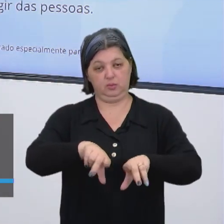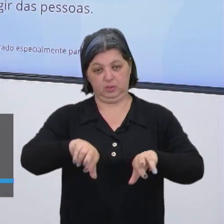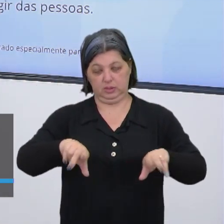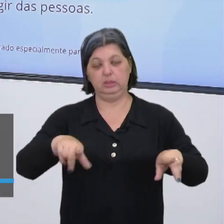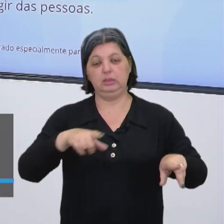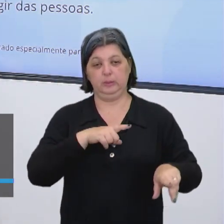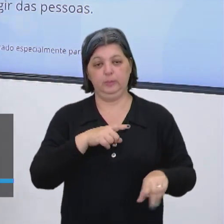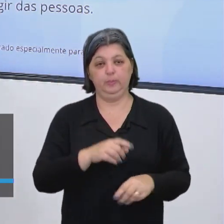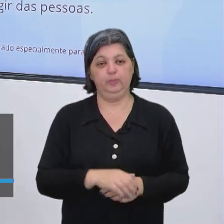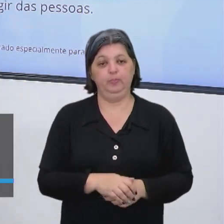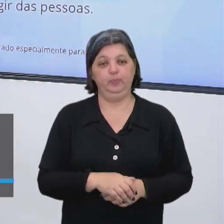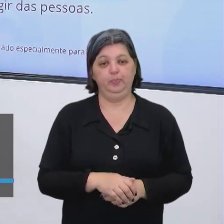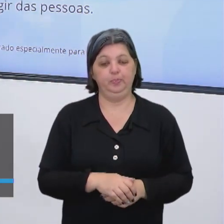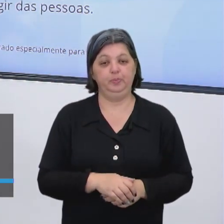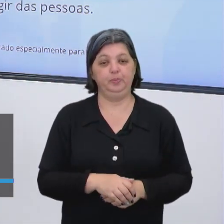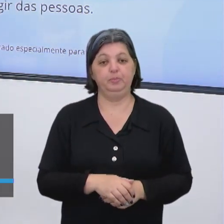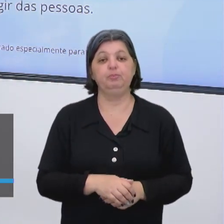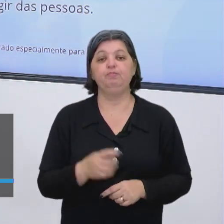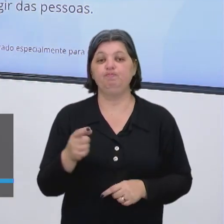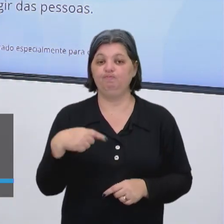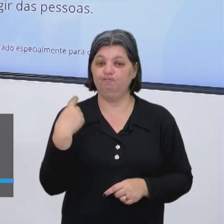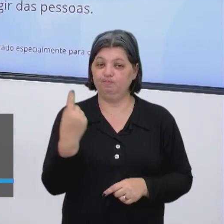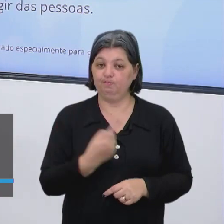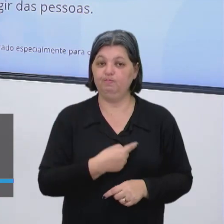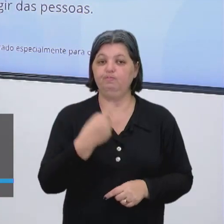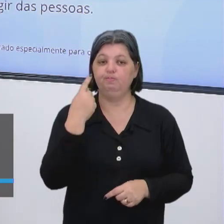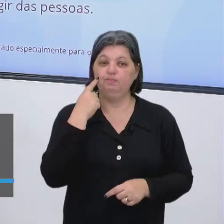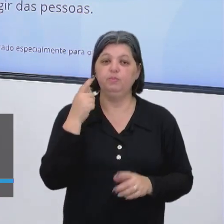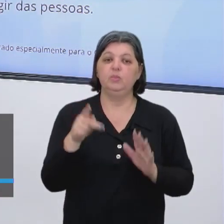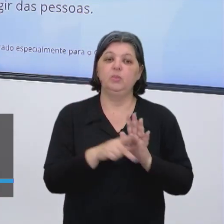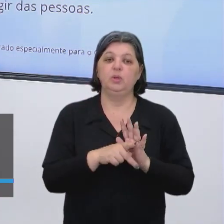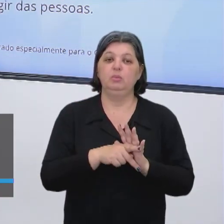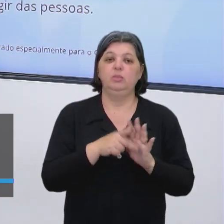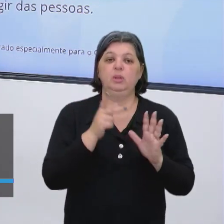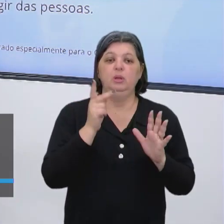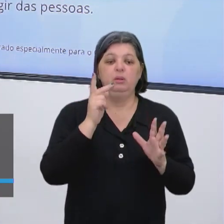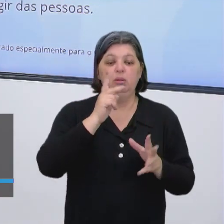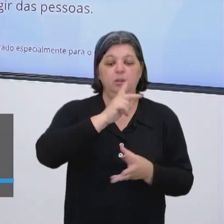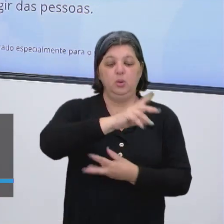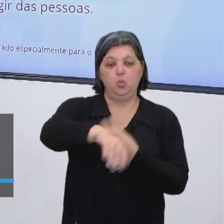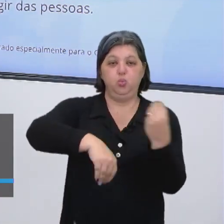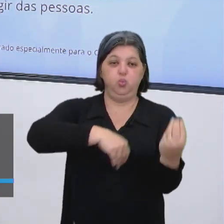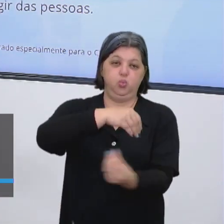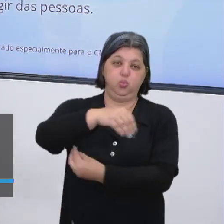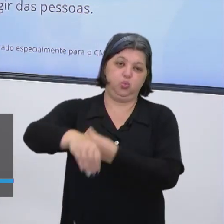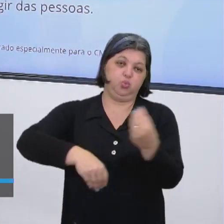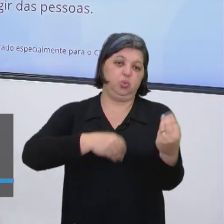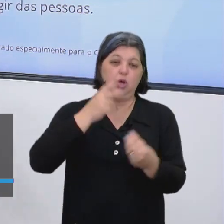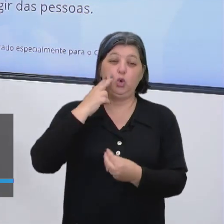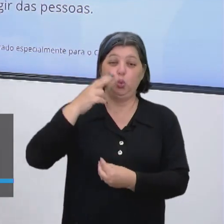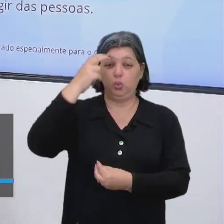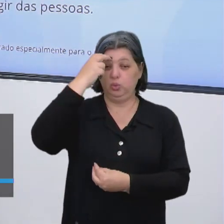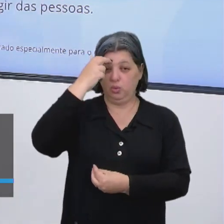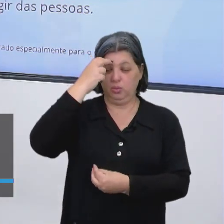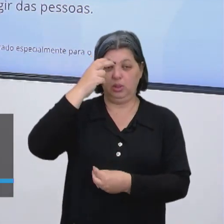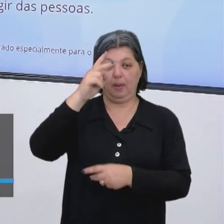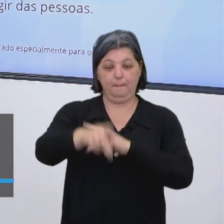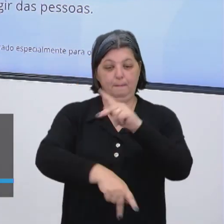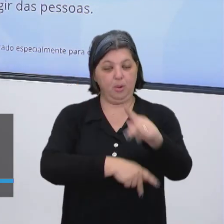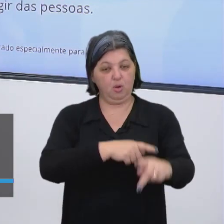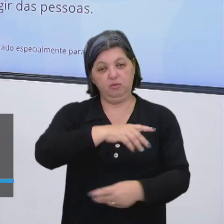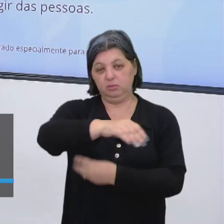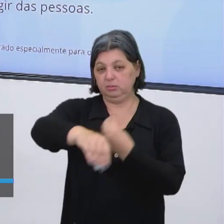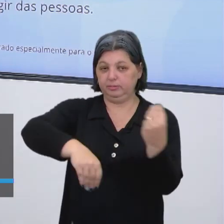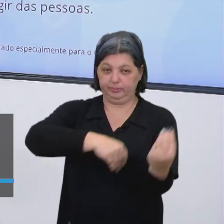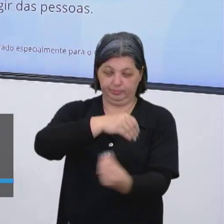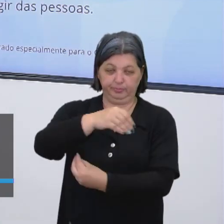tem, a gente realmente é um fluxo de tudo junto, são todas essas culturas juntas e misturadas que